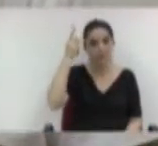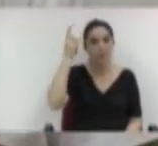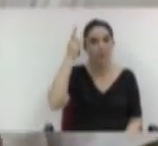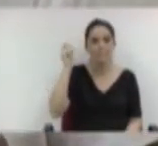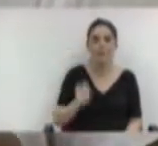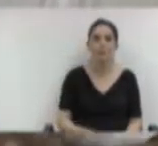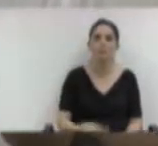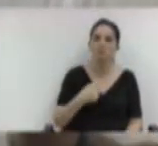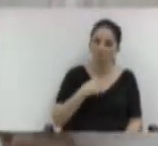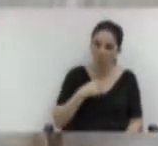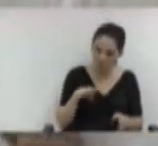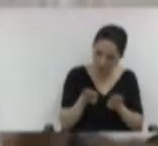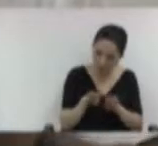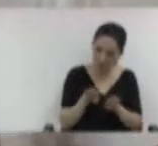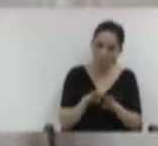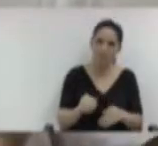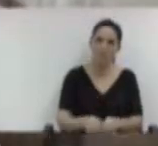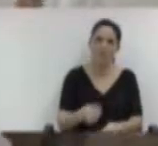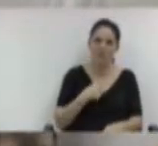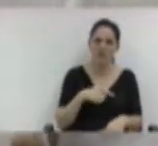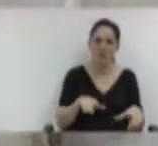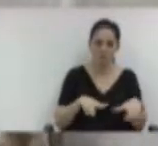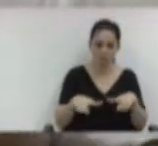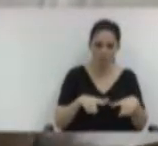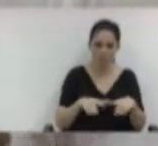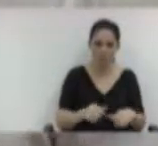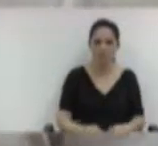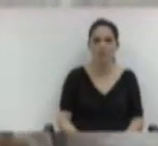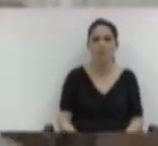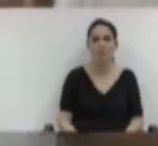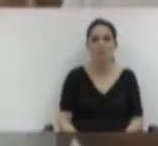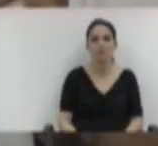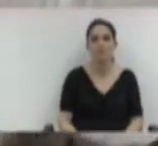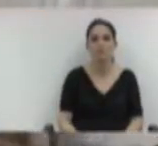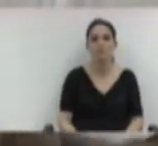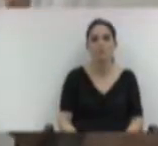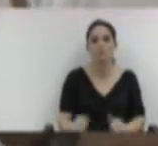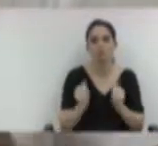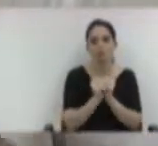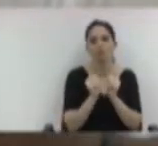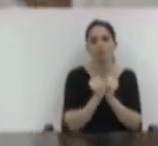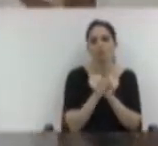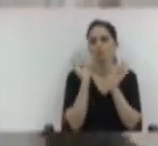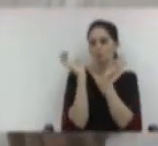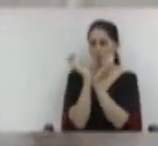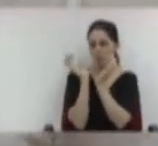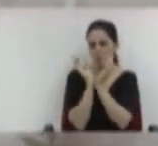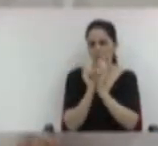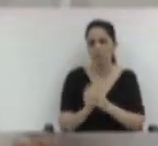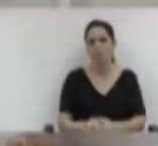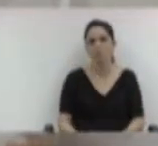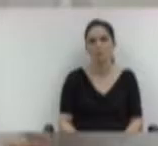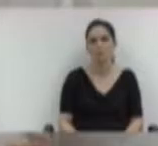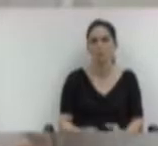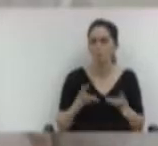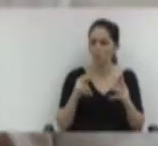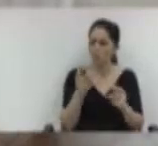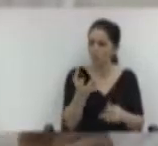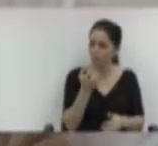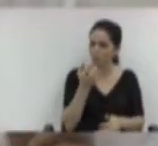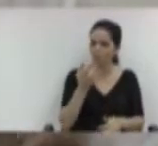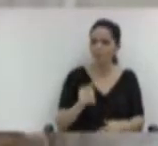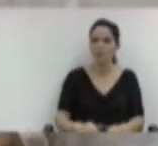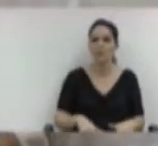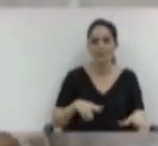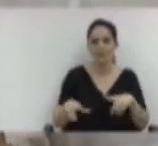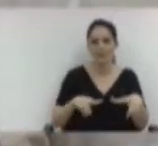Faço a mesma coisa. Para isso, trabalhei, quero trabalhar junto com a minha bancada, com o pessoal que aqui está, com quem quer construir alguma coisa para a cidade. Não